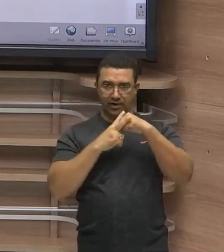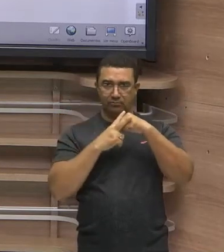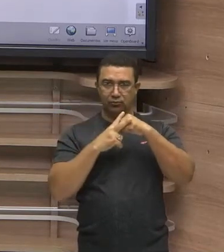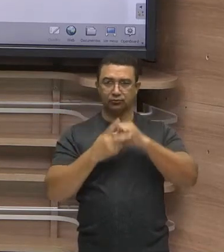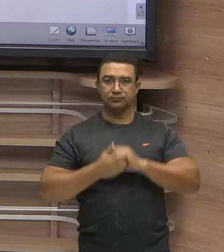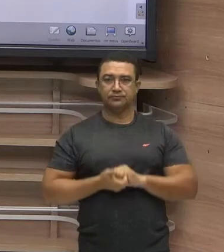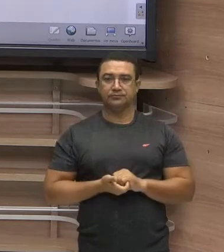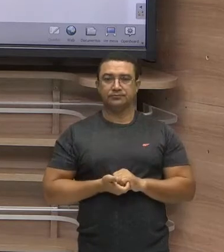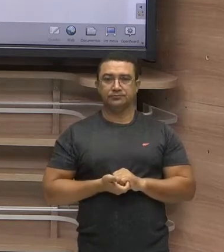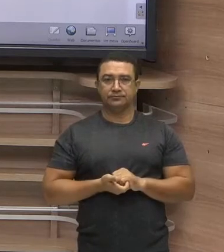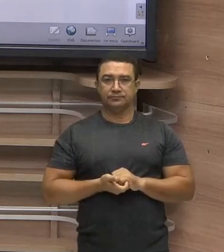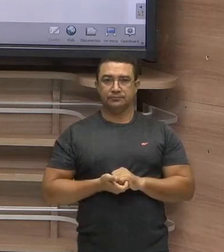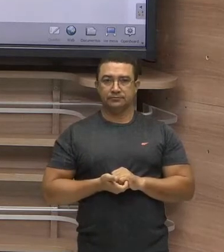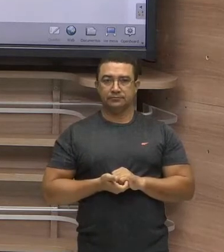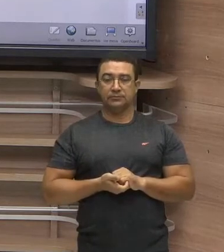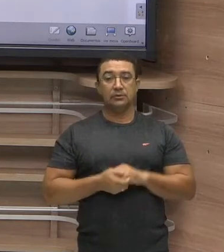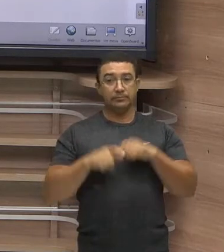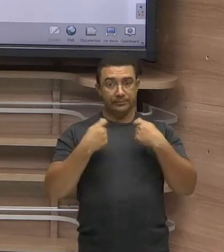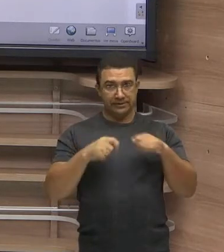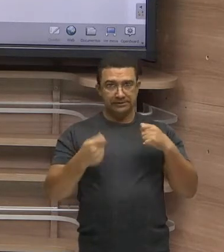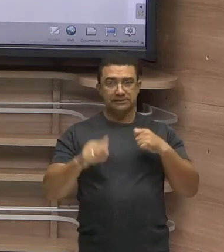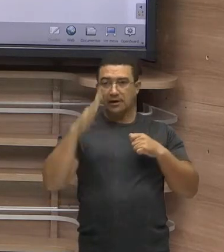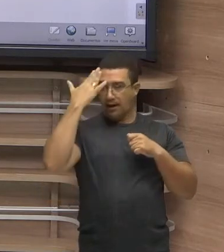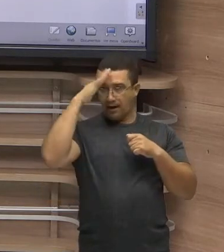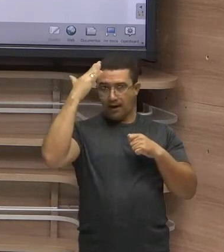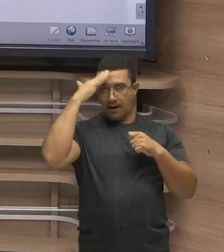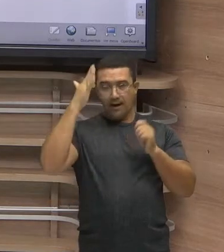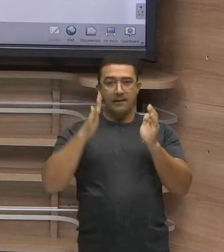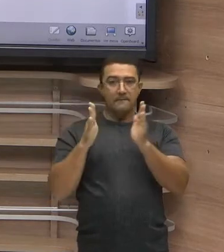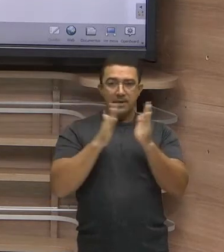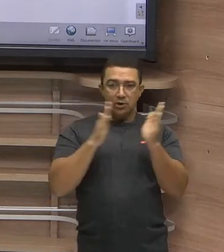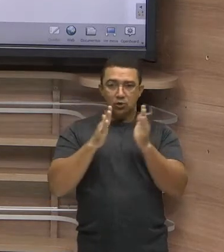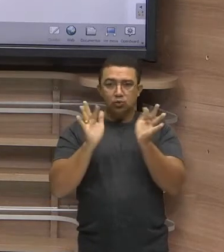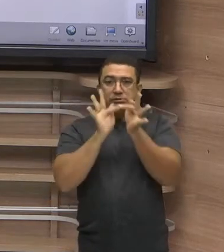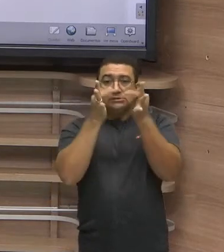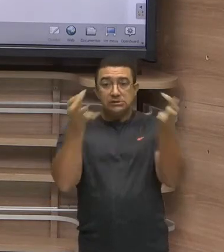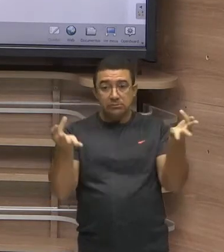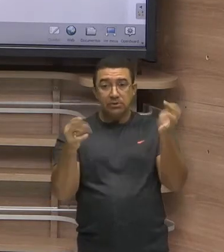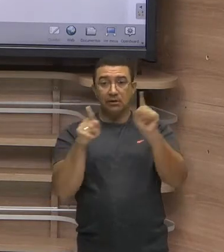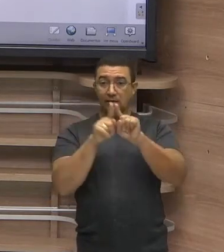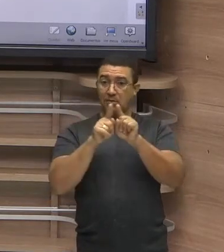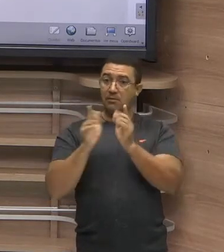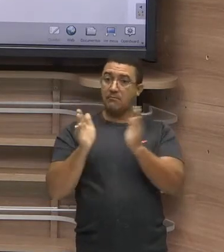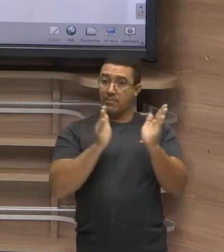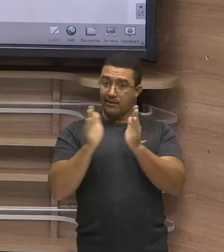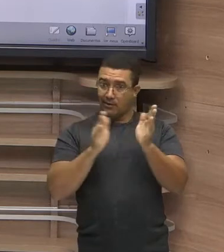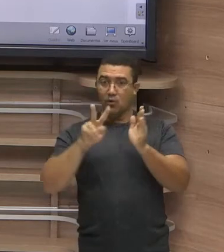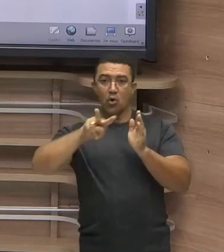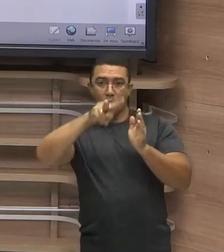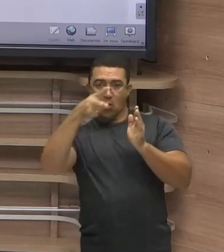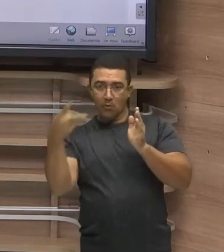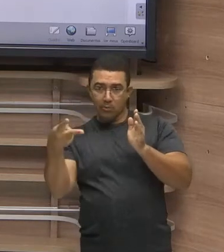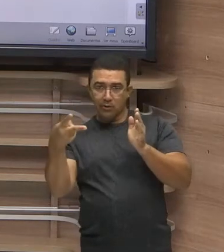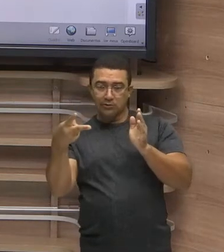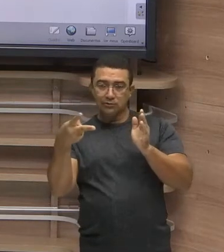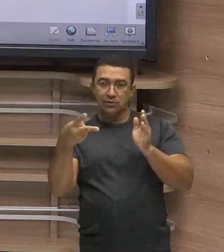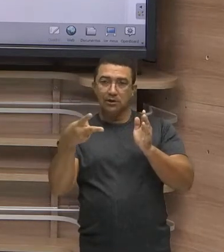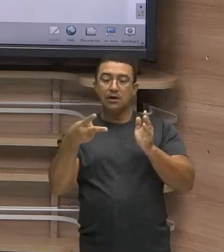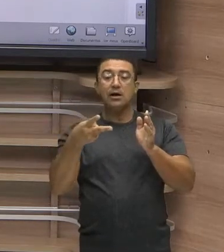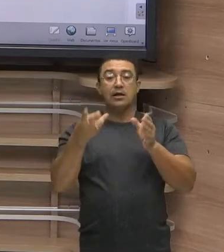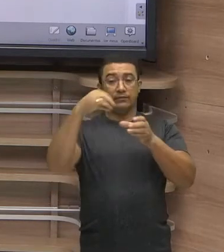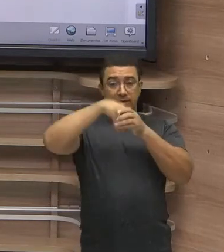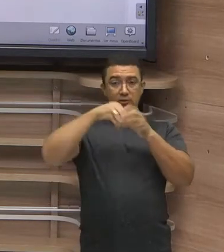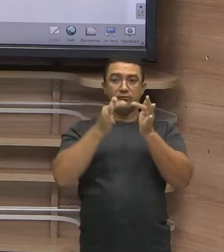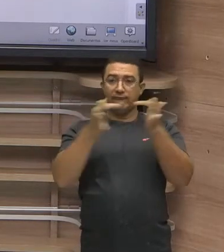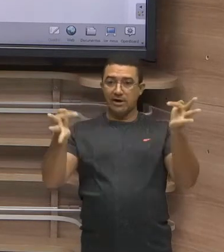essa situação do período simples, da oração, do período composto. É importante que você reconheça o verbo na